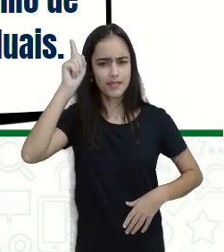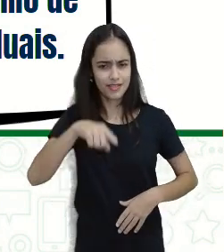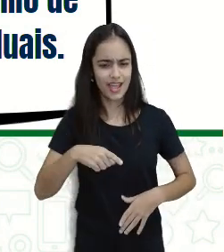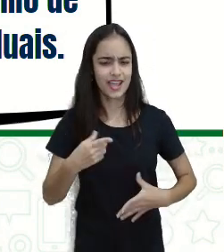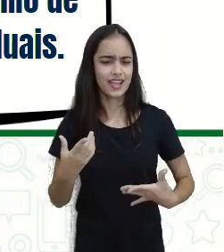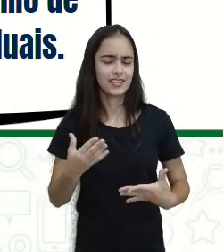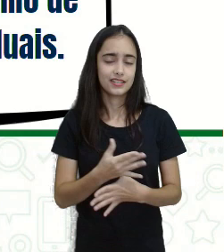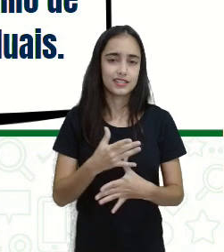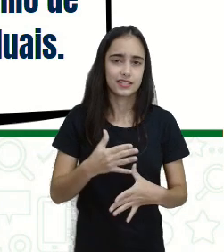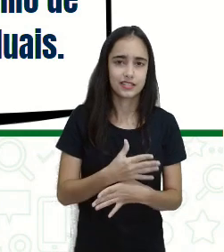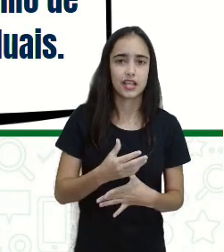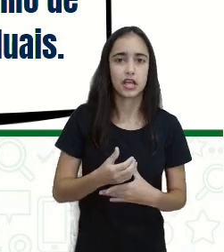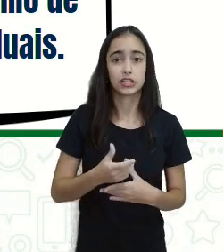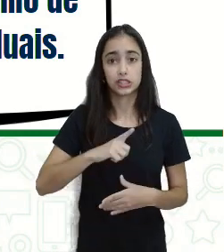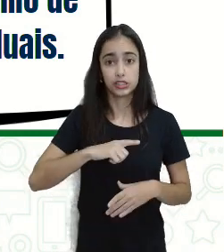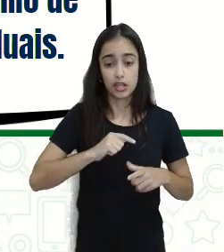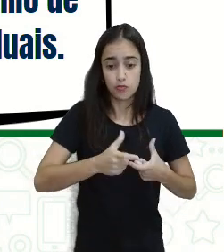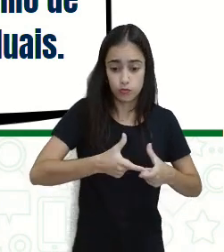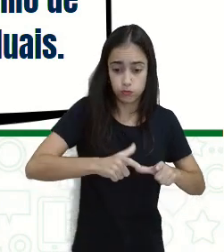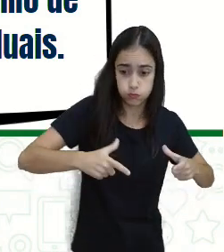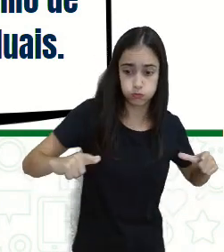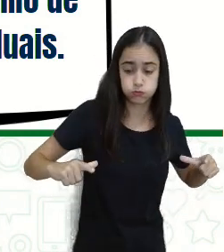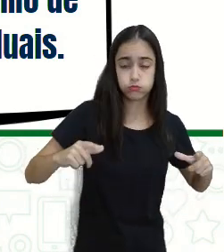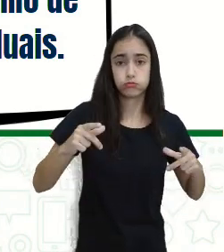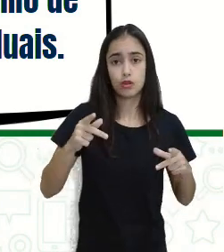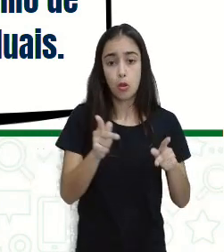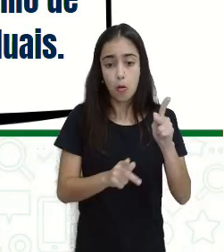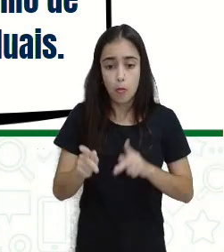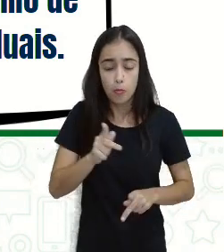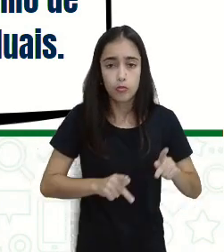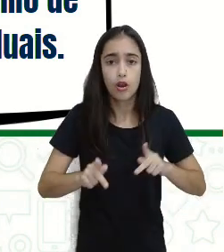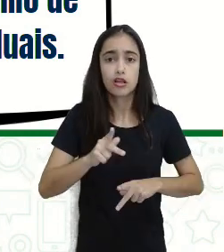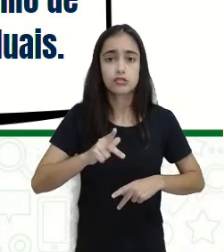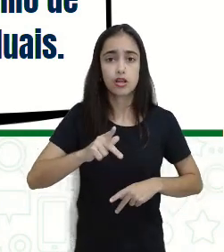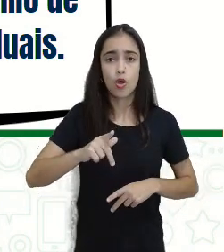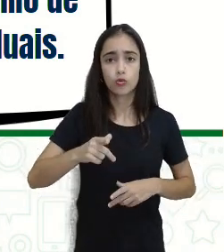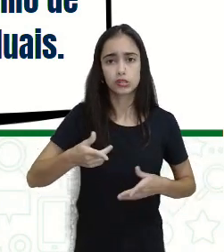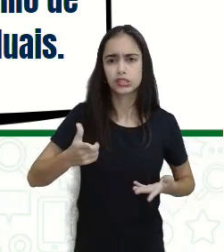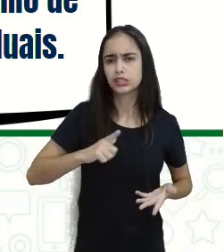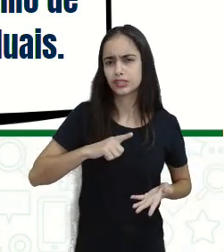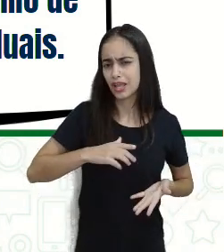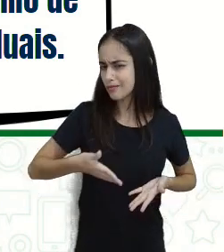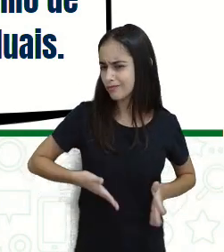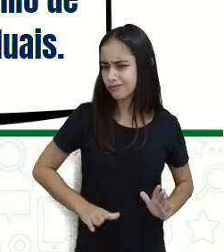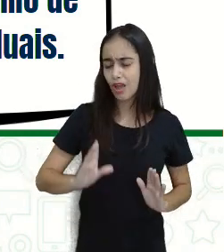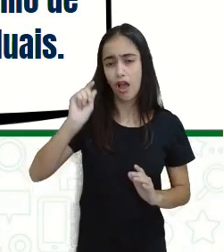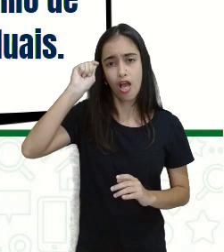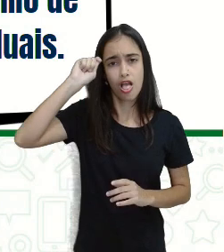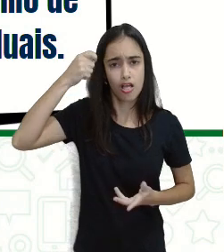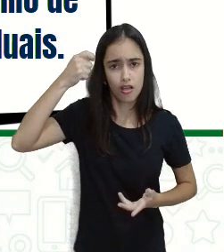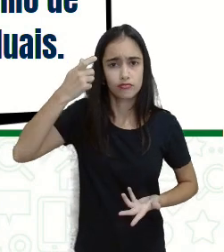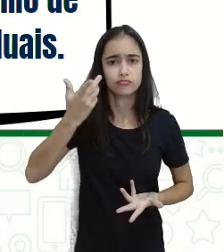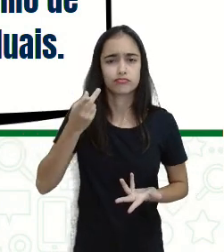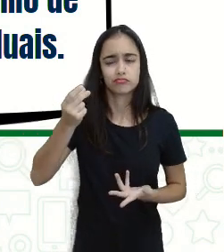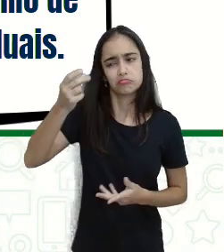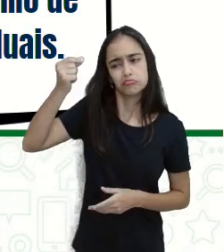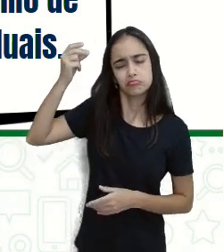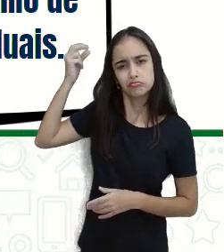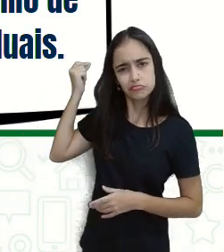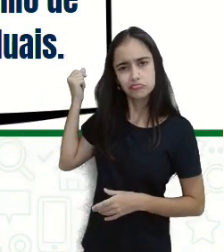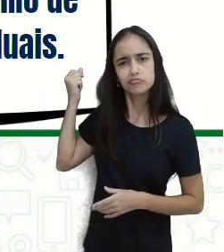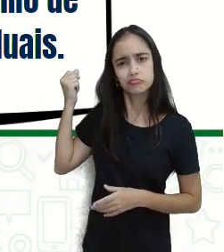né, participação na população de descendentes de quilombolas, né, que eram os antigos habitantes dos